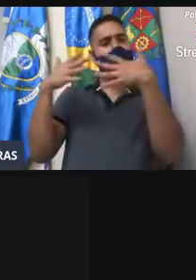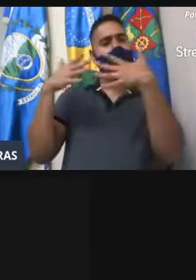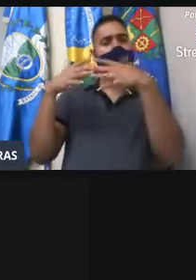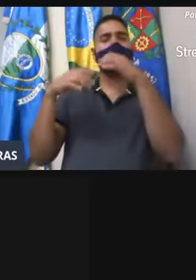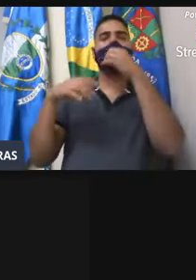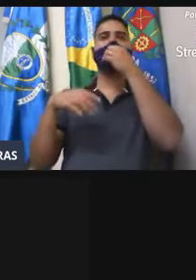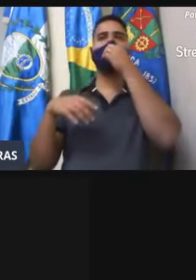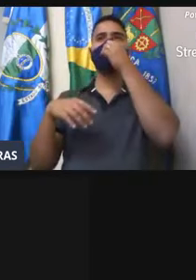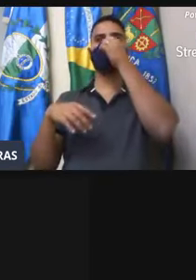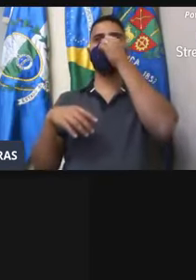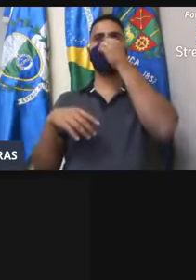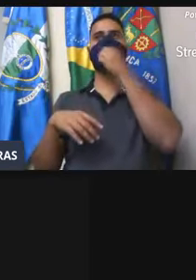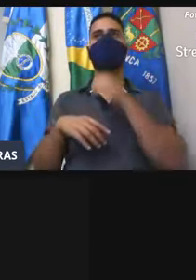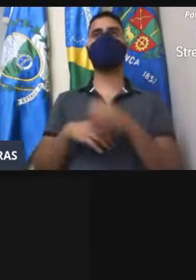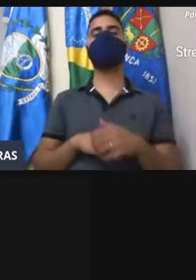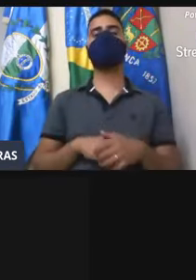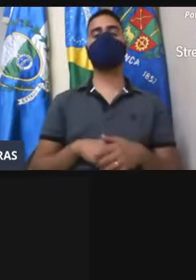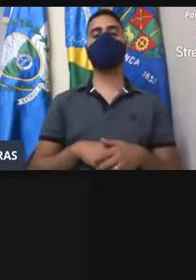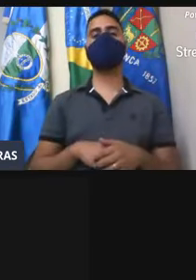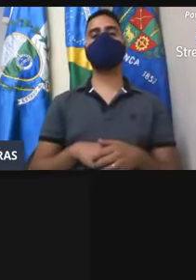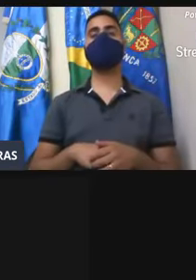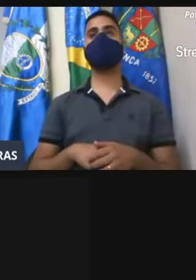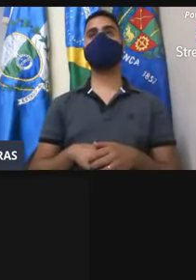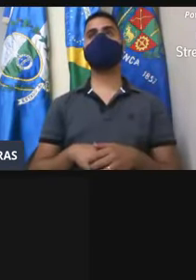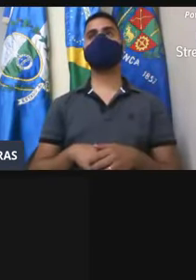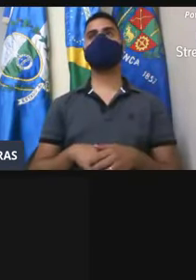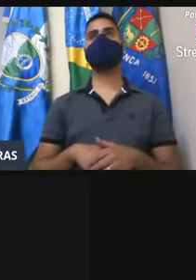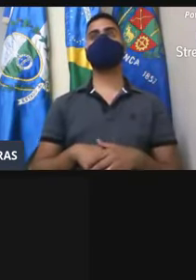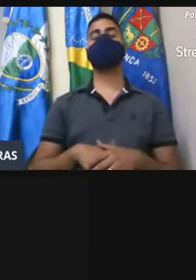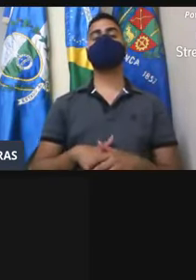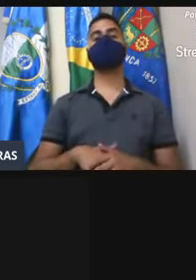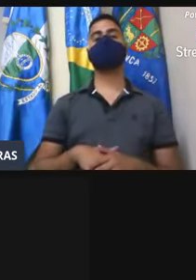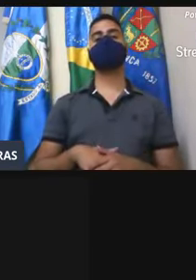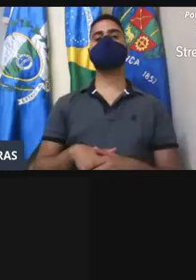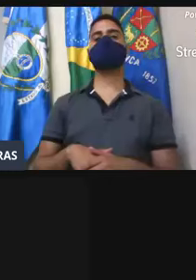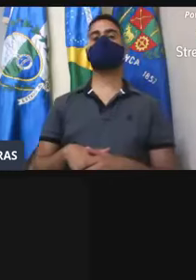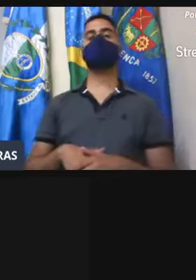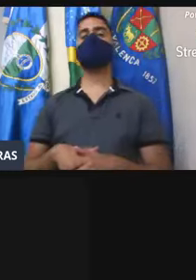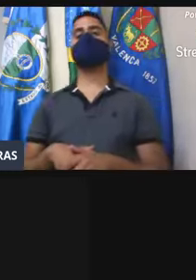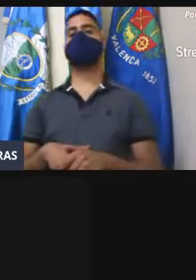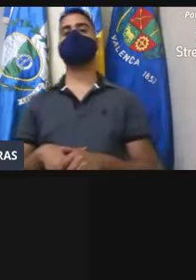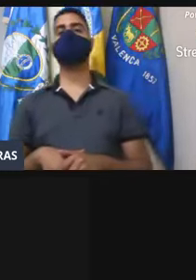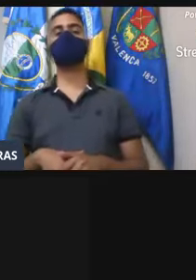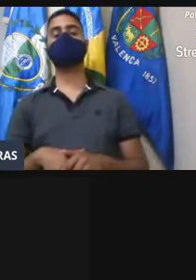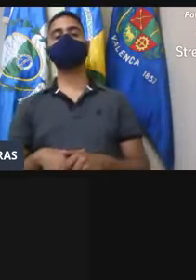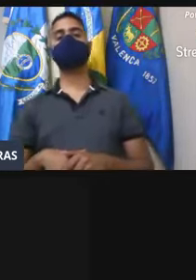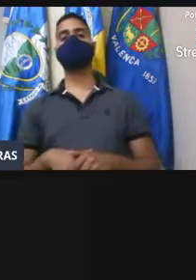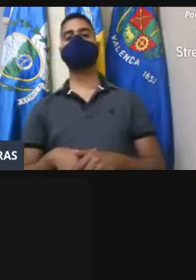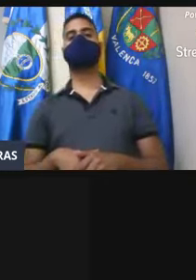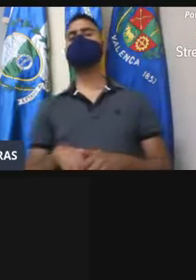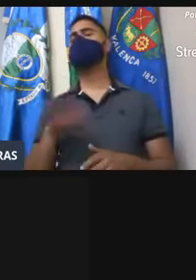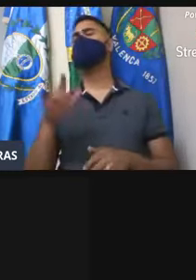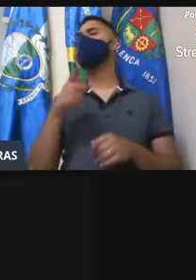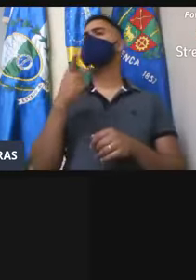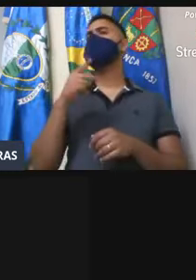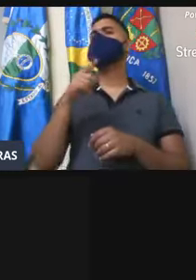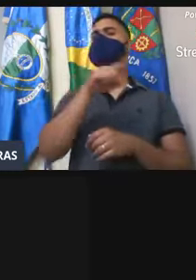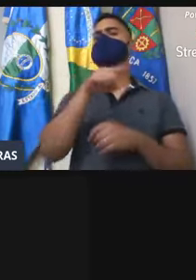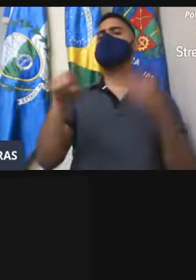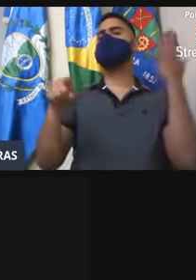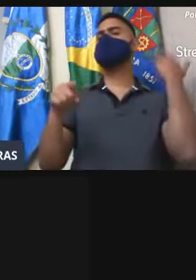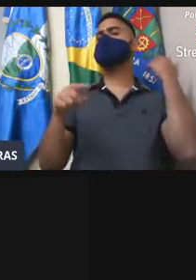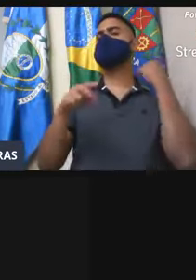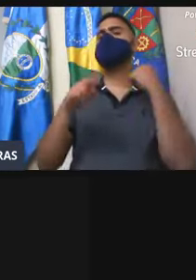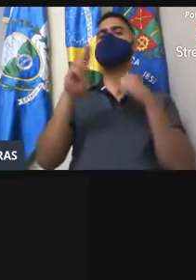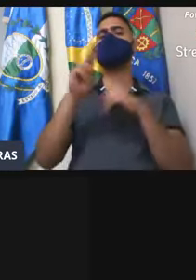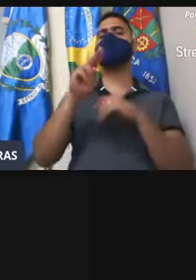sentido. E também, fechando a minha fala, eu tenho falado desde semana passada com a senhora